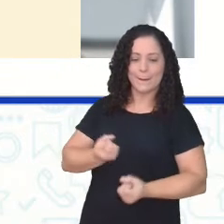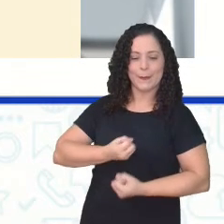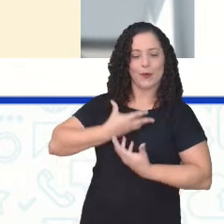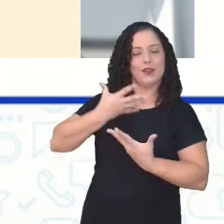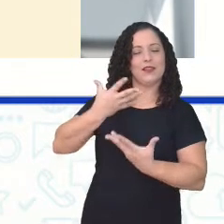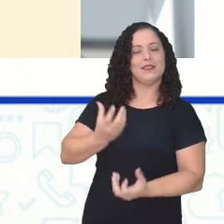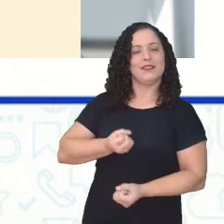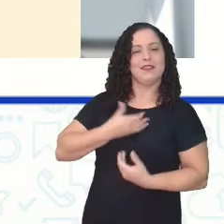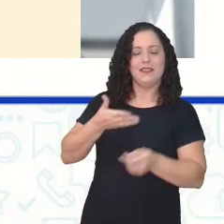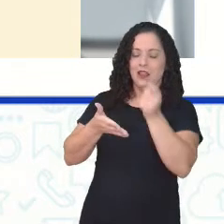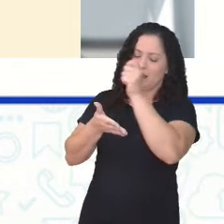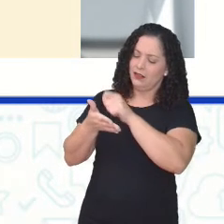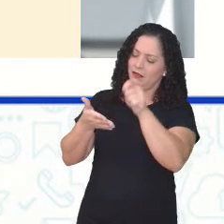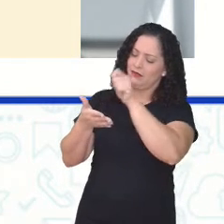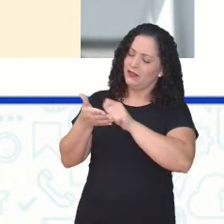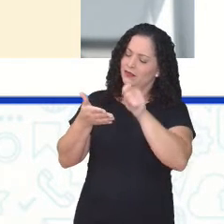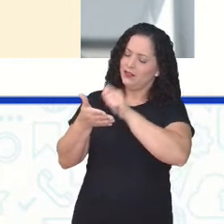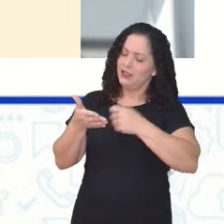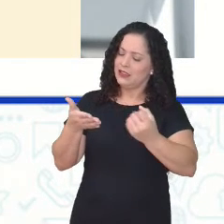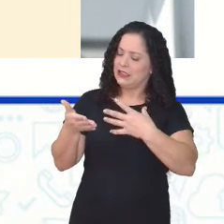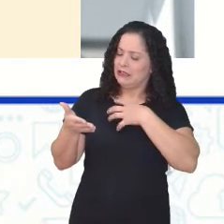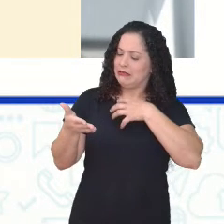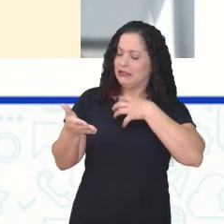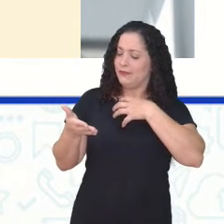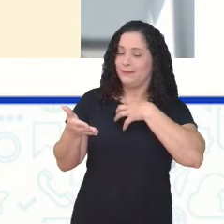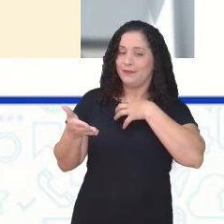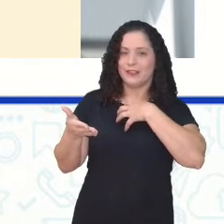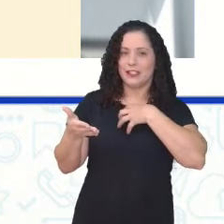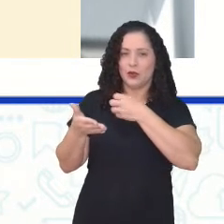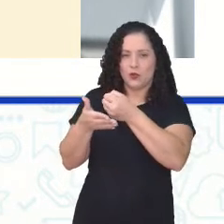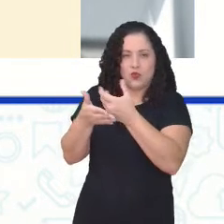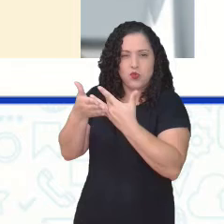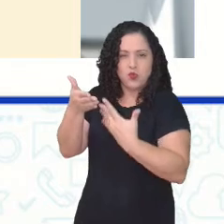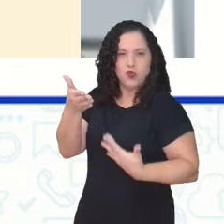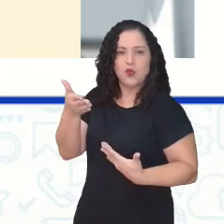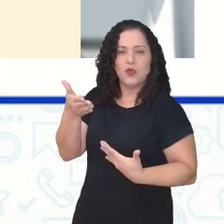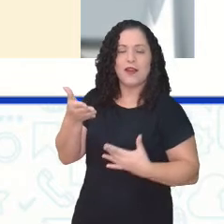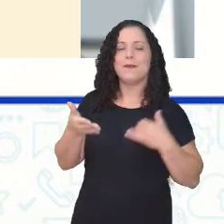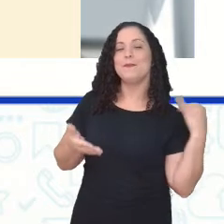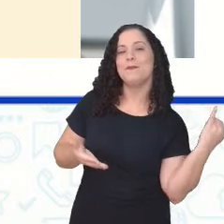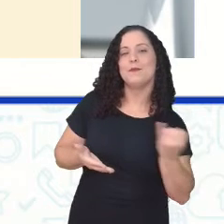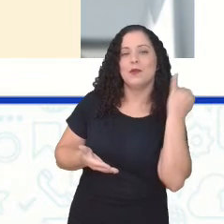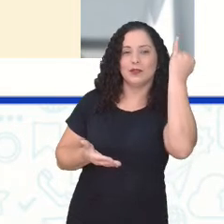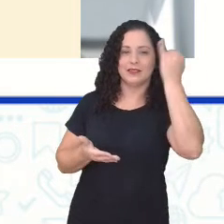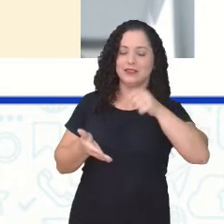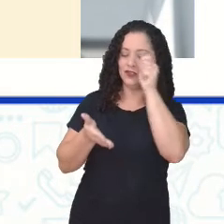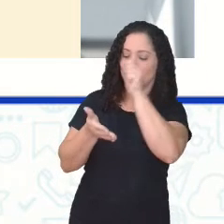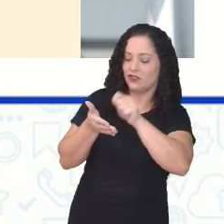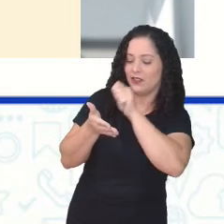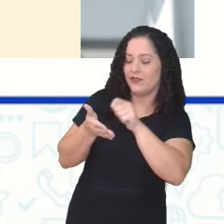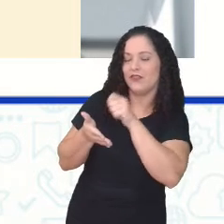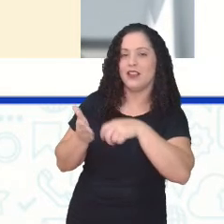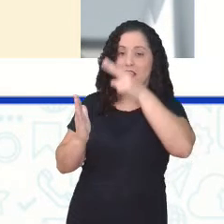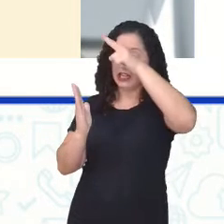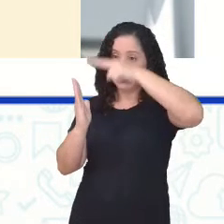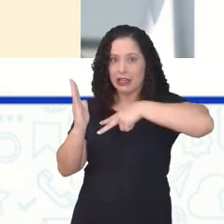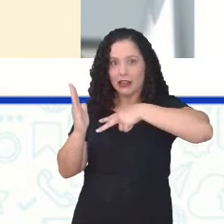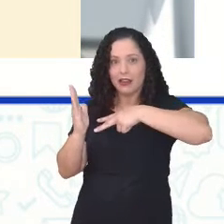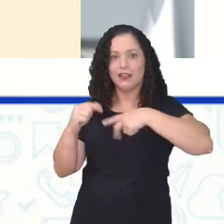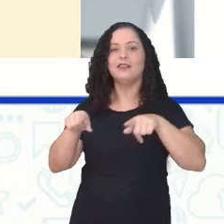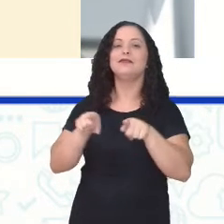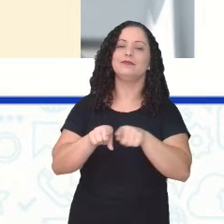escrevo um poema, não é? E aí é tão interessante isso, não é? Escrever, ler. E é tão